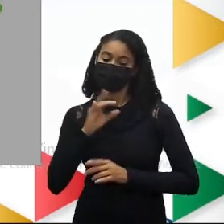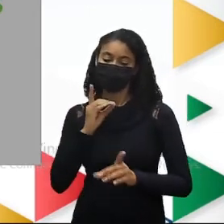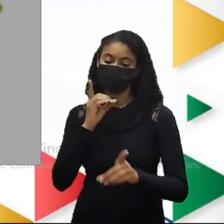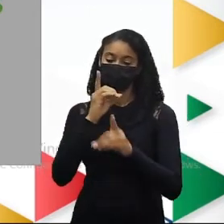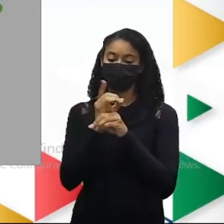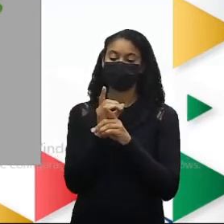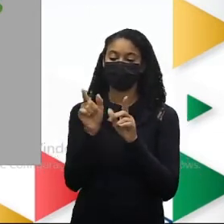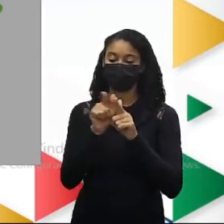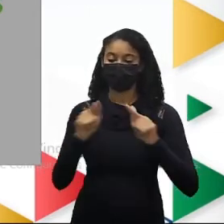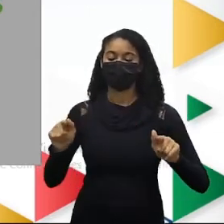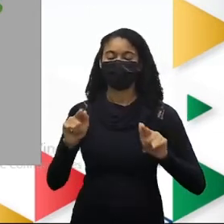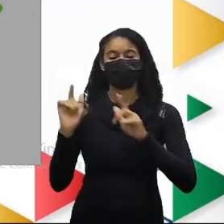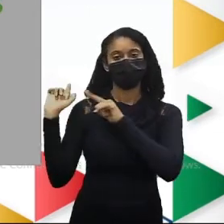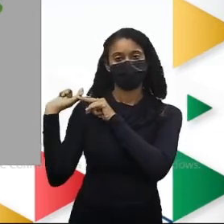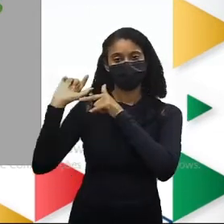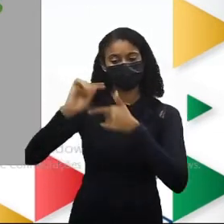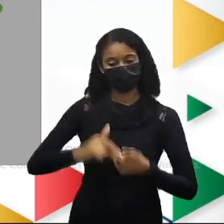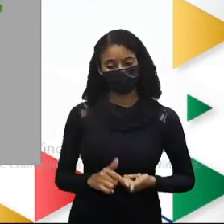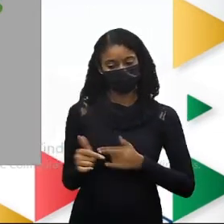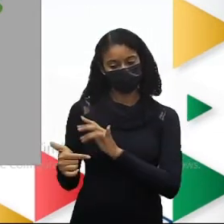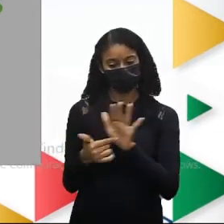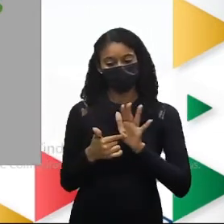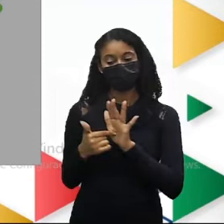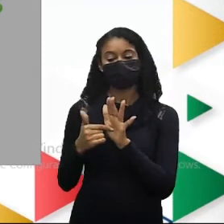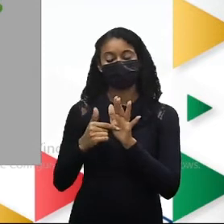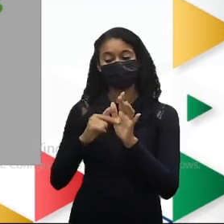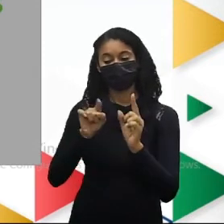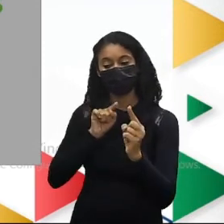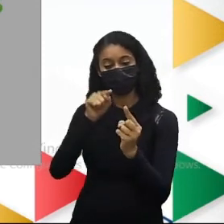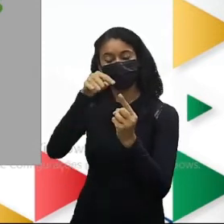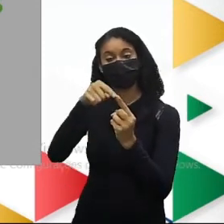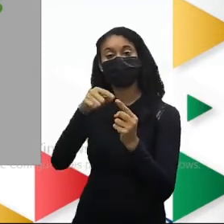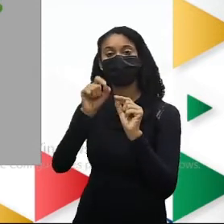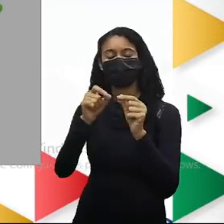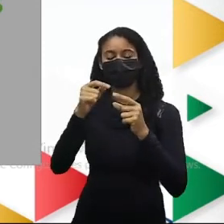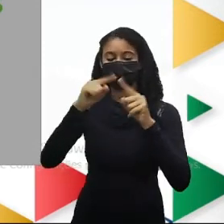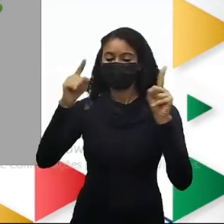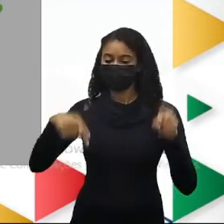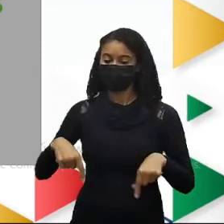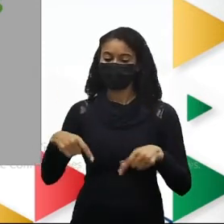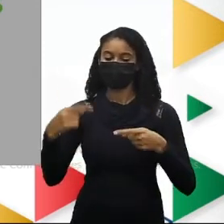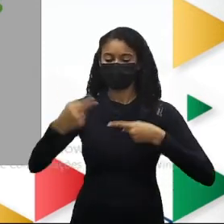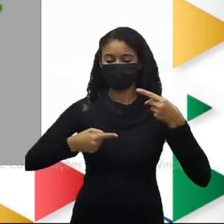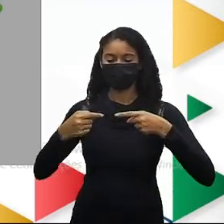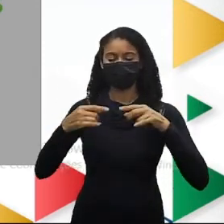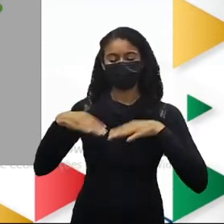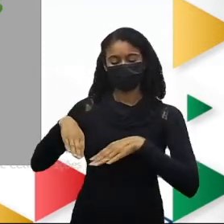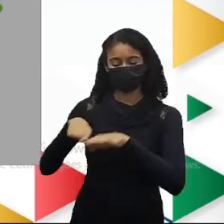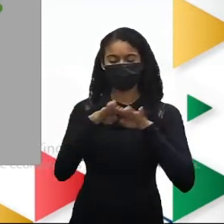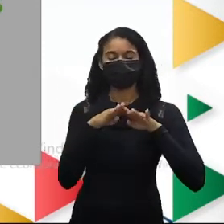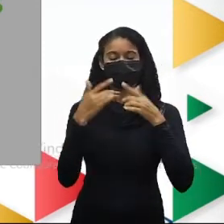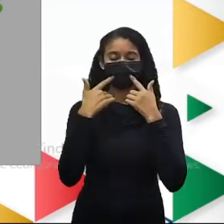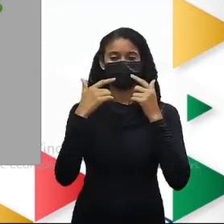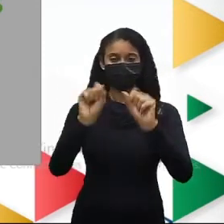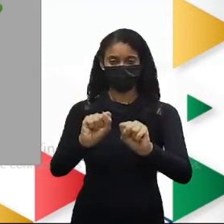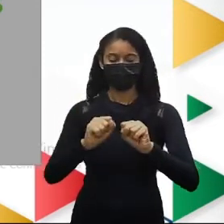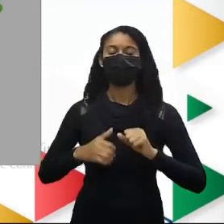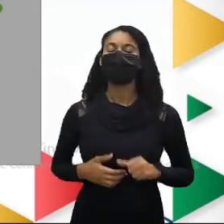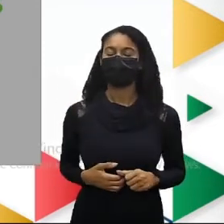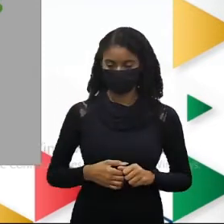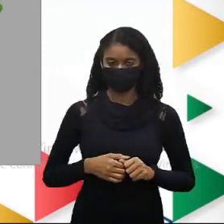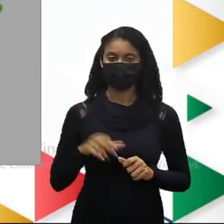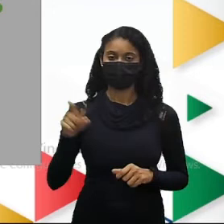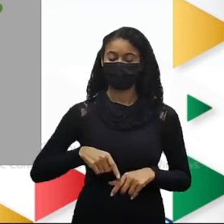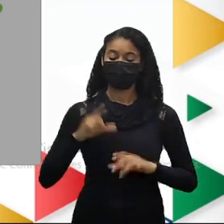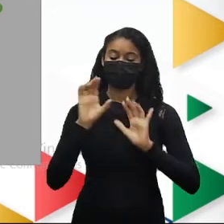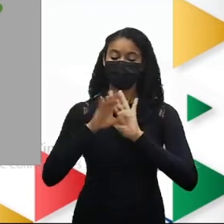objetivo de servir de referência a projetos políticos de uniformização linguística. Esse